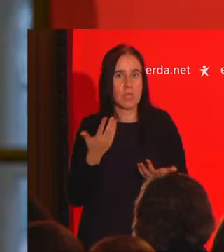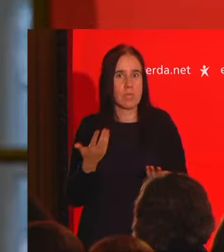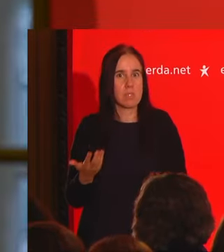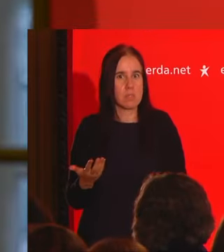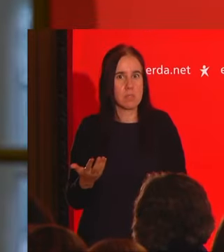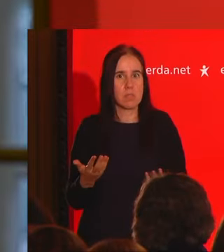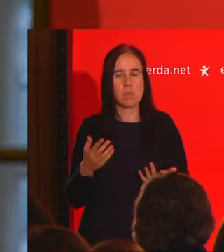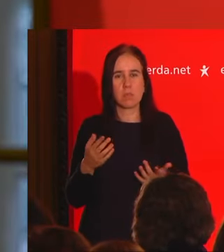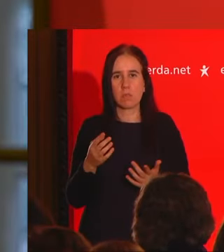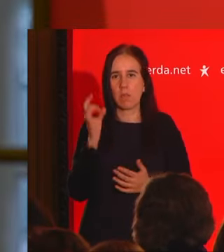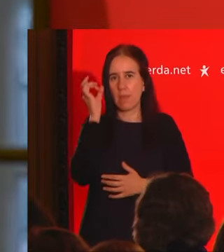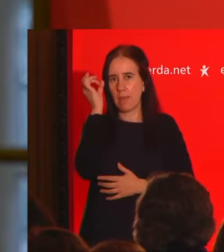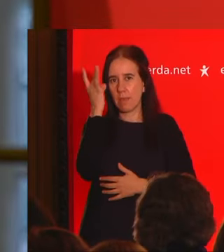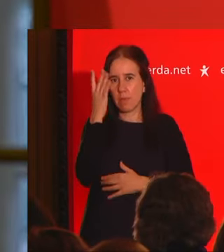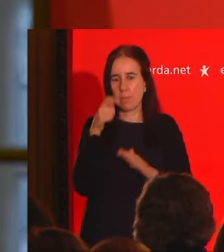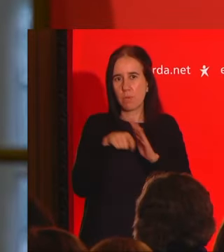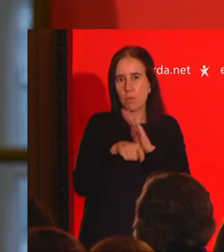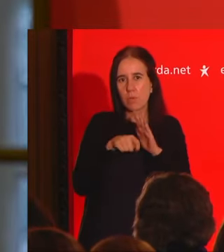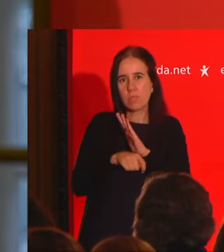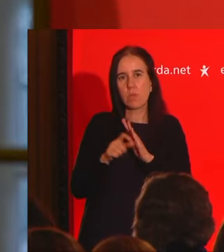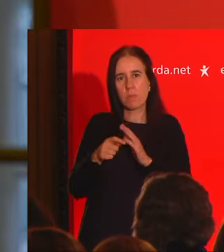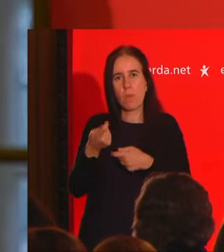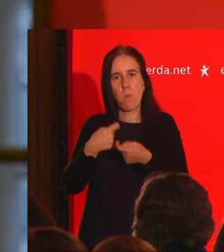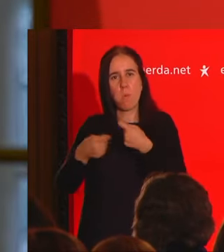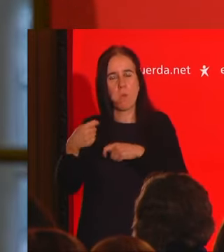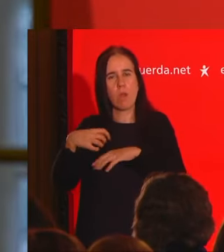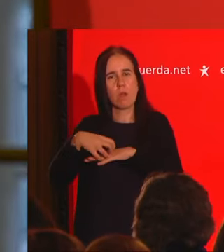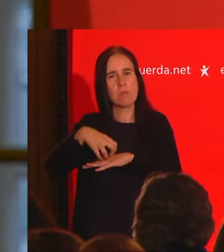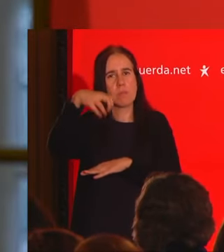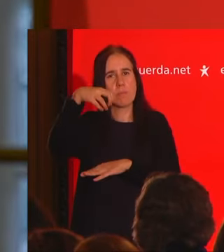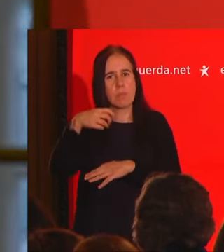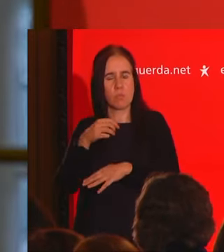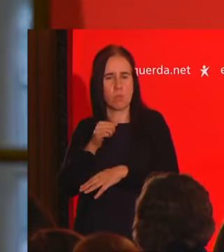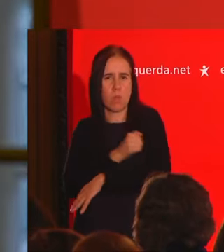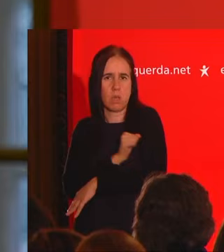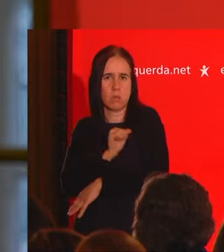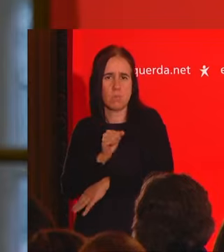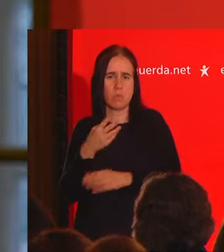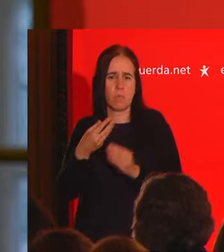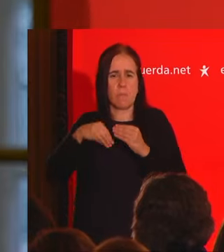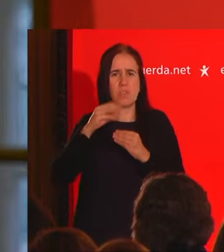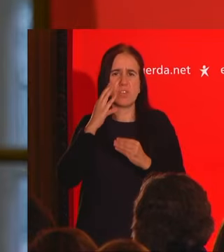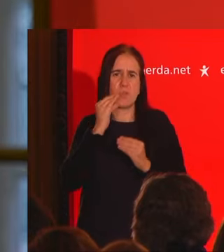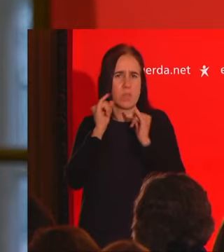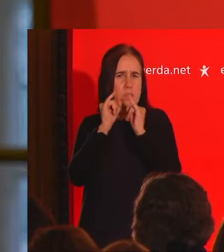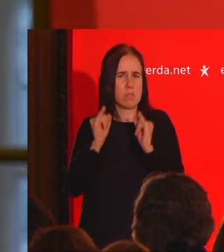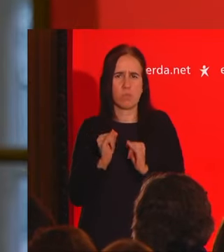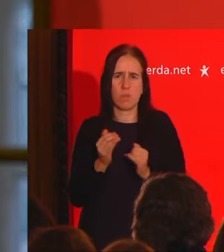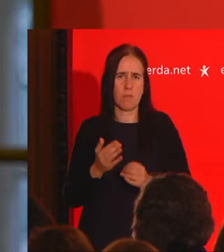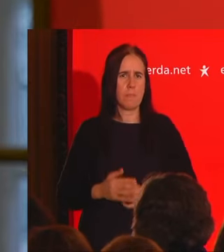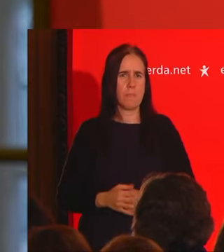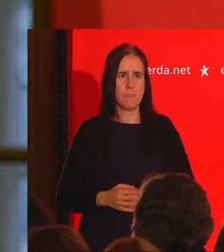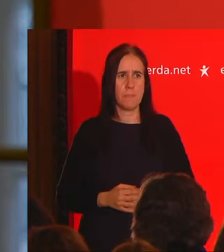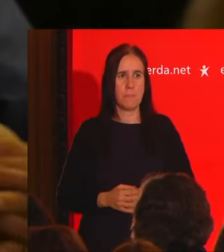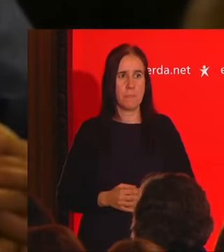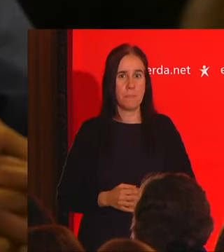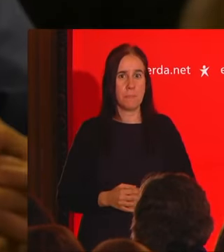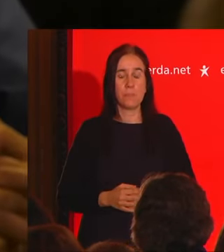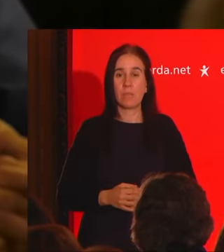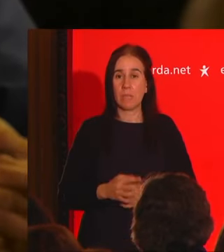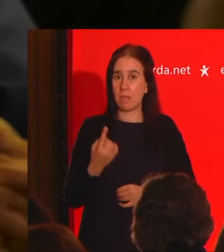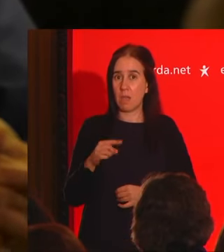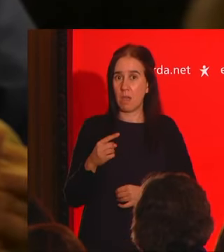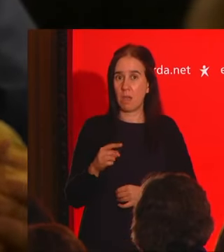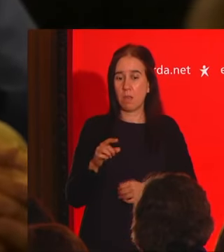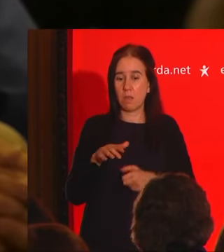dizer que ao crime, à corrupção e à especulação imobiliária só acrescentamos a vergonha internacional. E há aqui